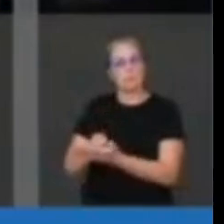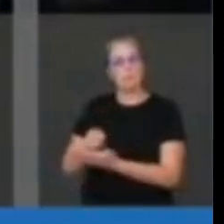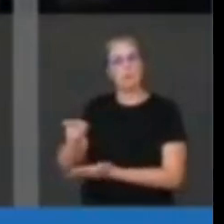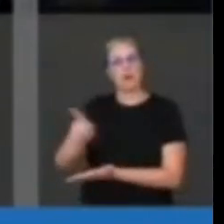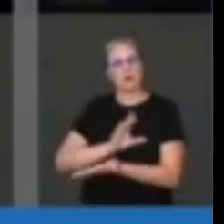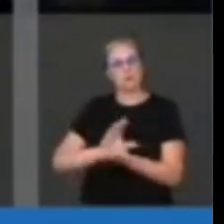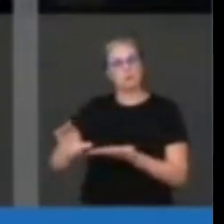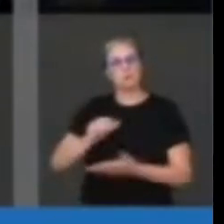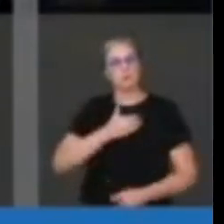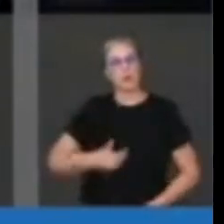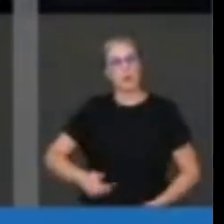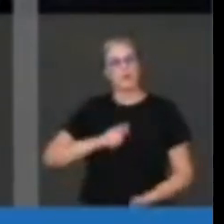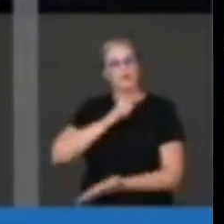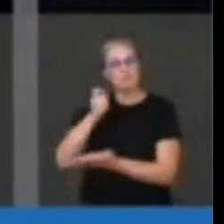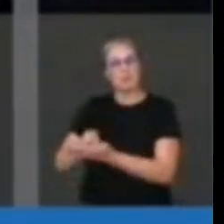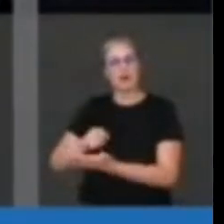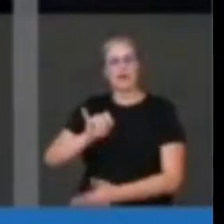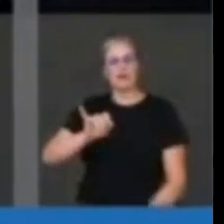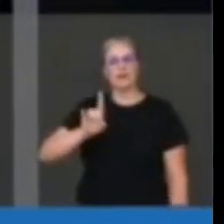termino.